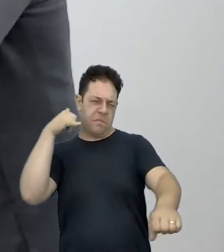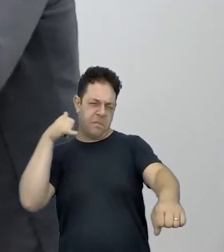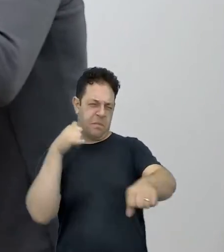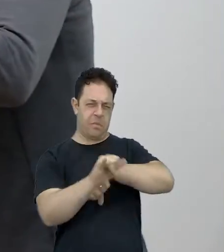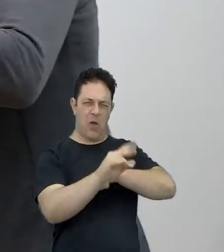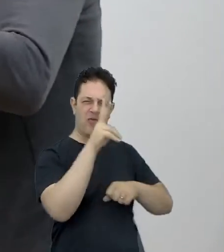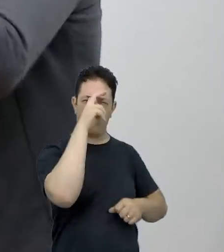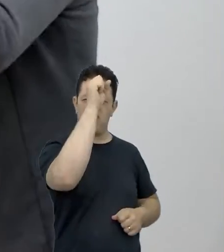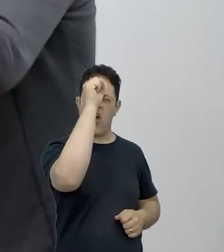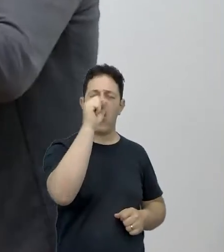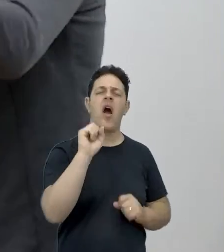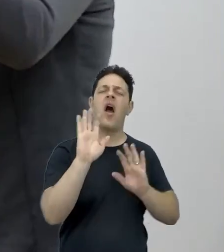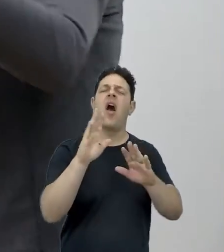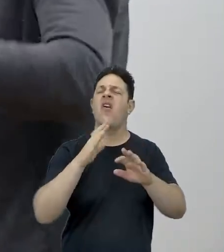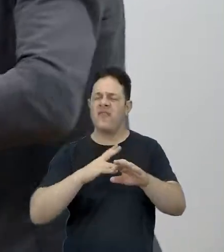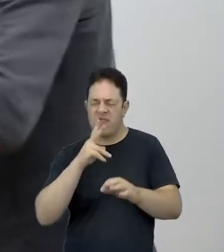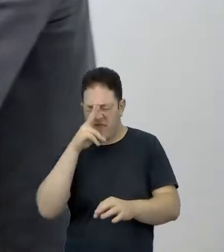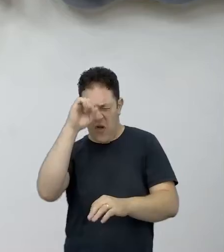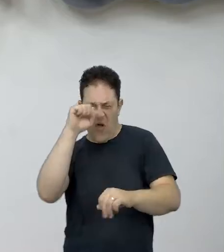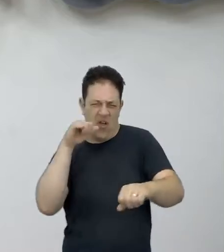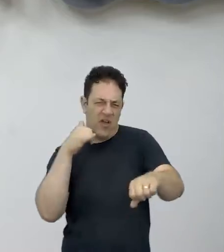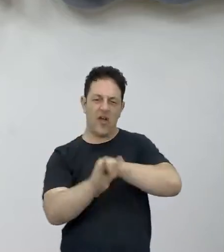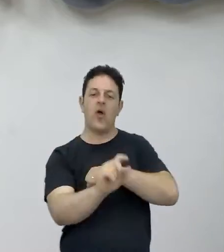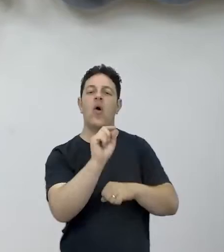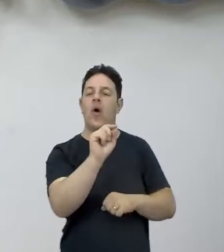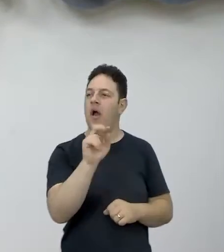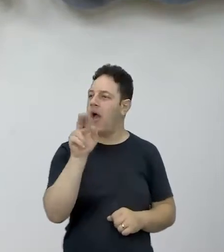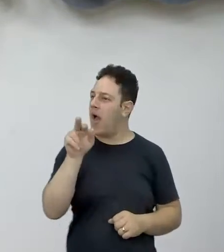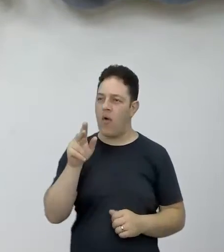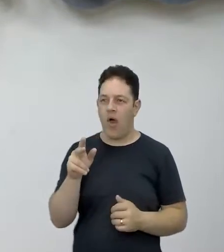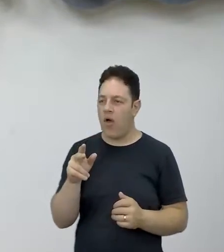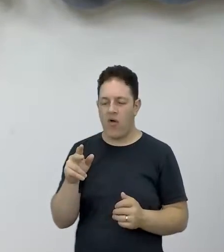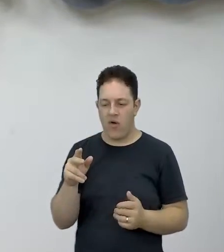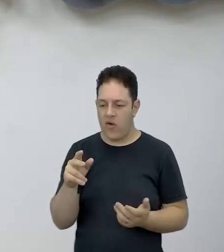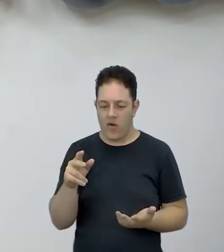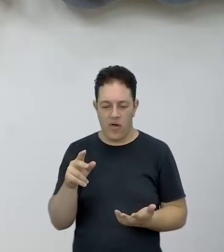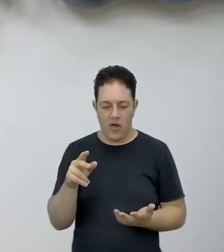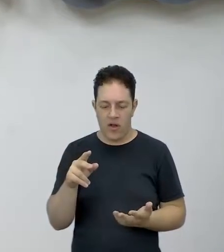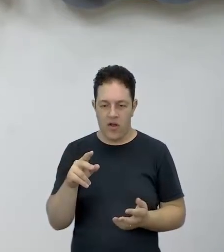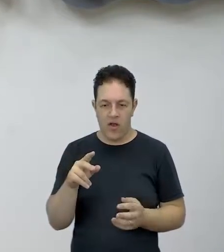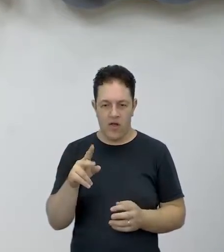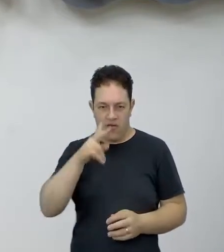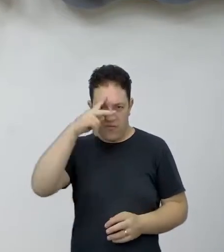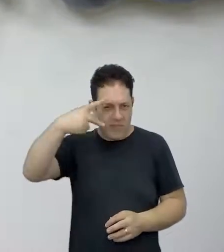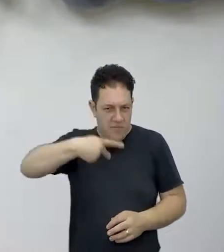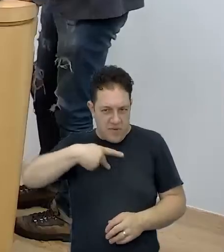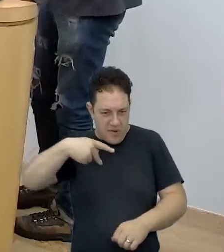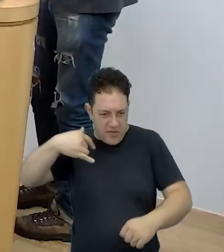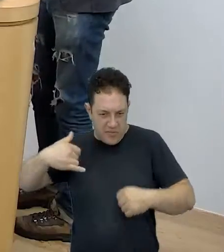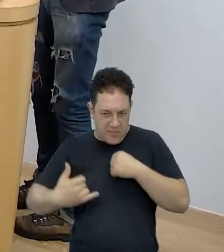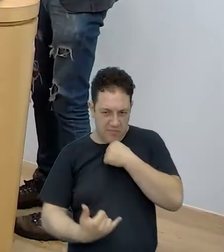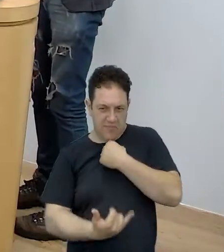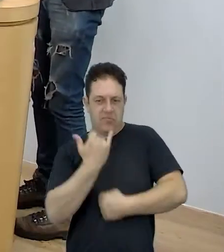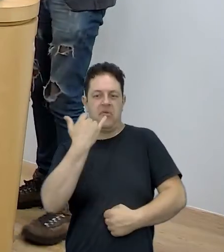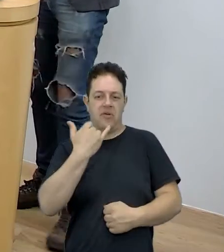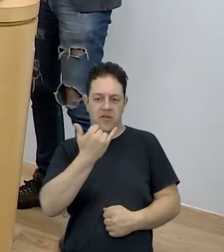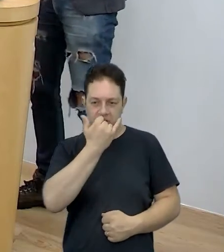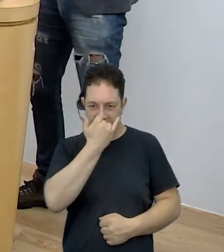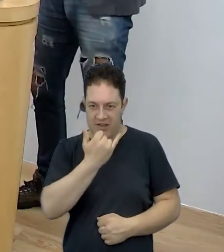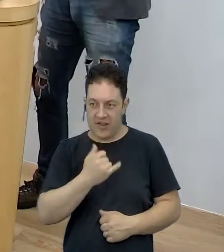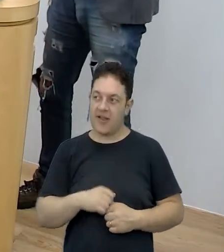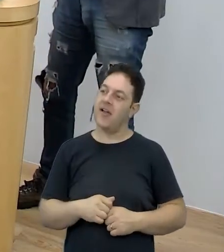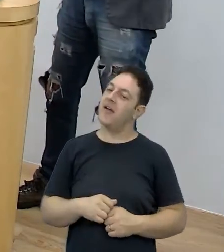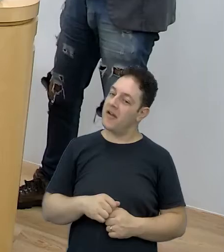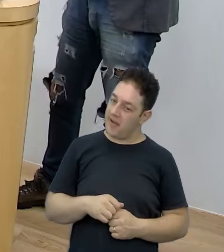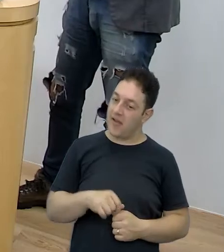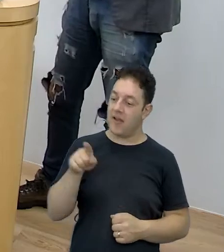você entende de um autogolpe? Uma sabotagem própria? Ele está se auto-prejudicando? Você foi pela etimologia,